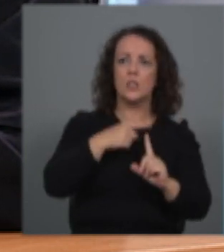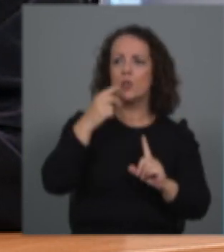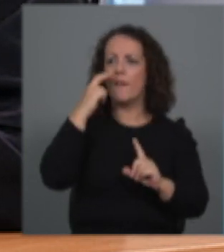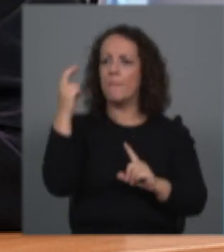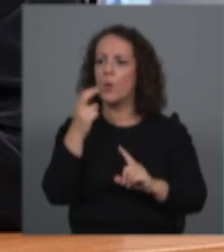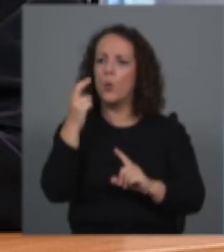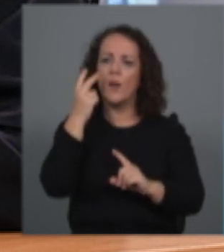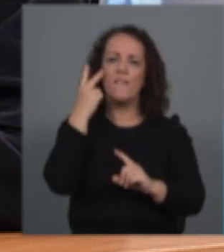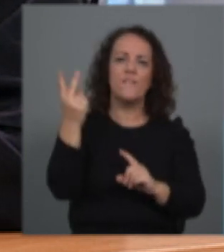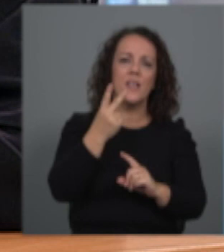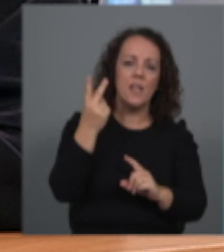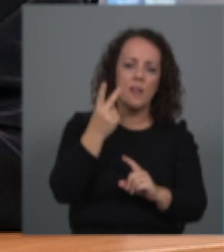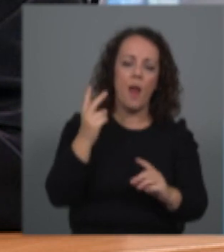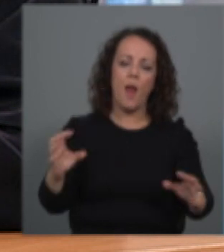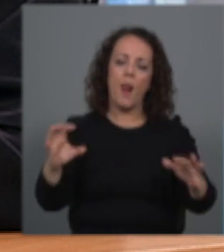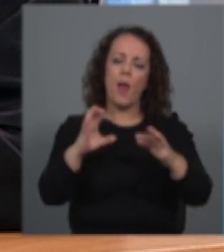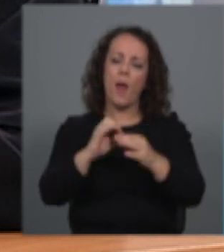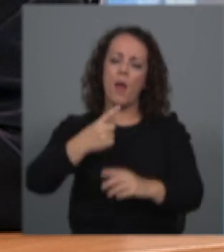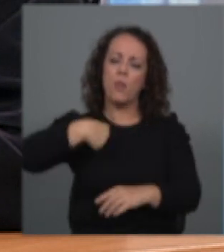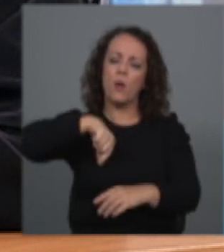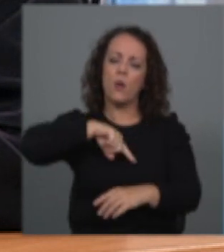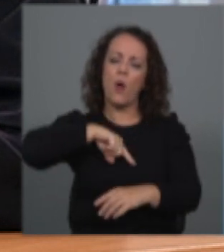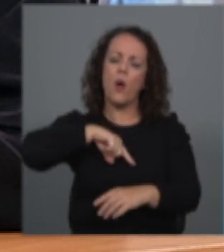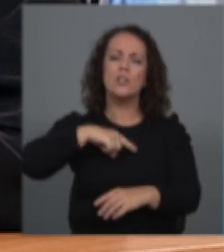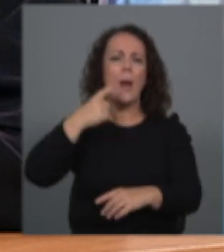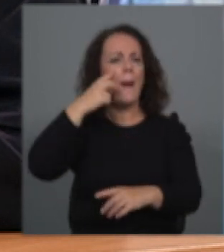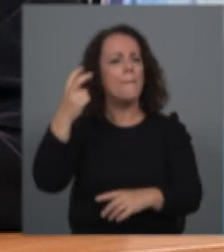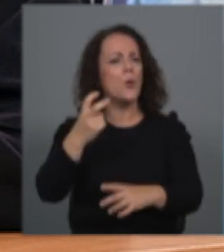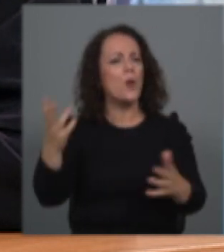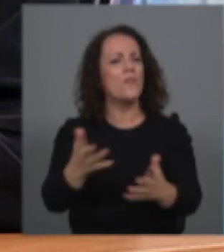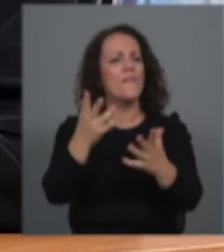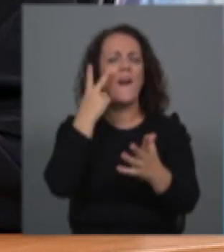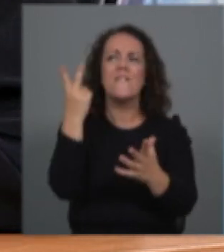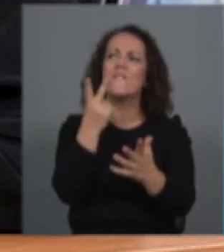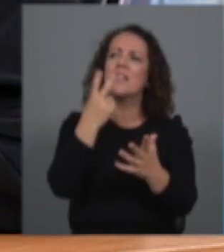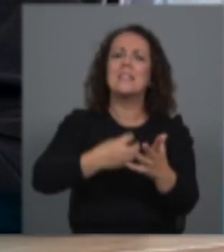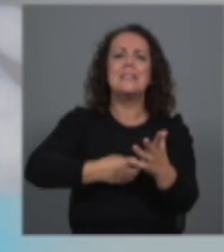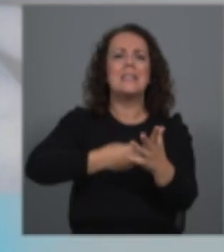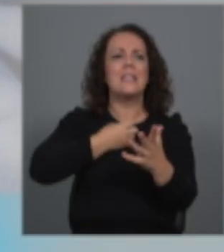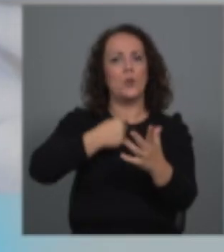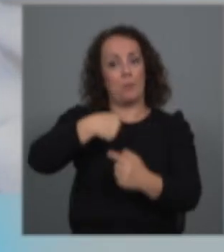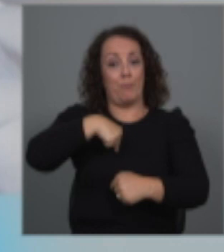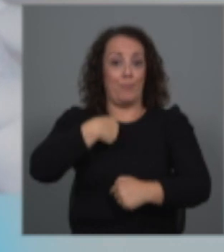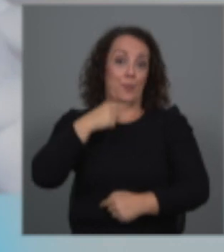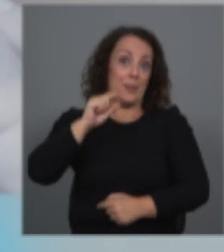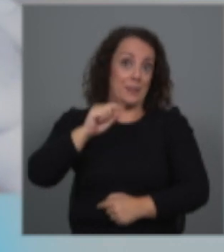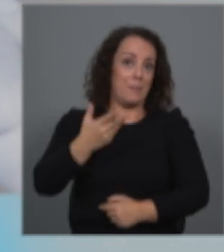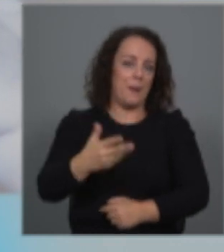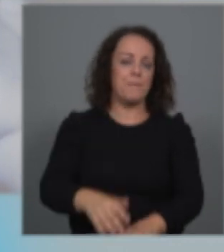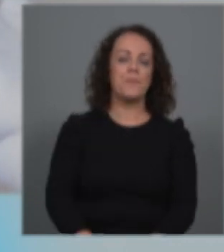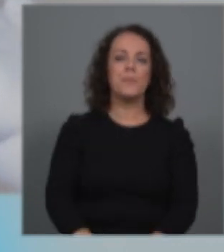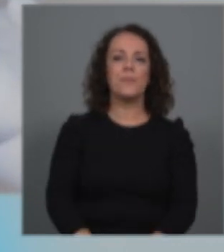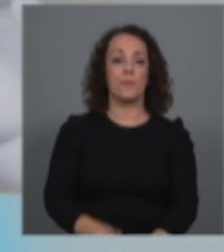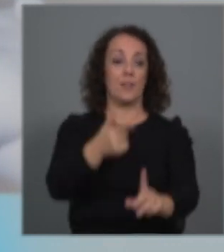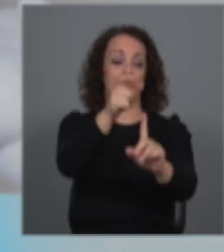casava bem com a nossa procura também de sentido na nossa vida e na minha vida, pessoalmente. É uma figura, Francisco de Assis,